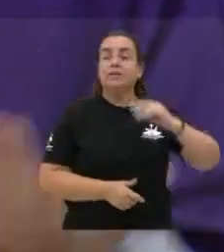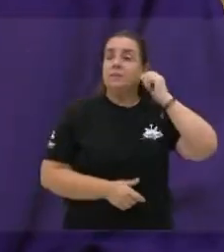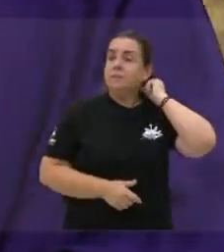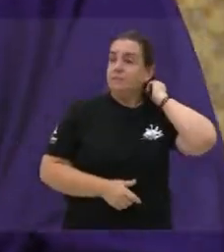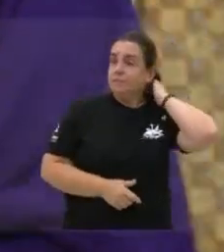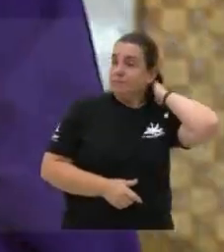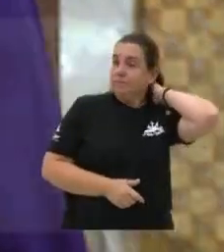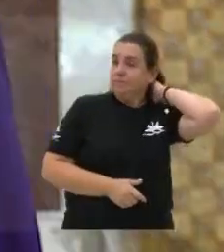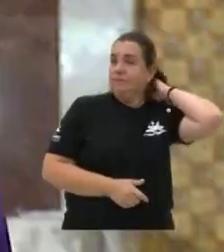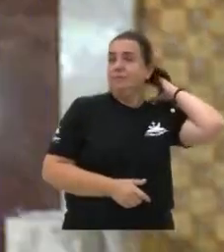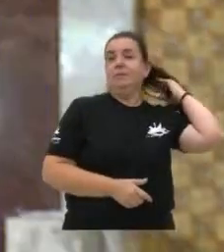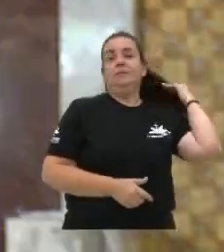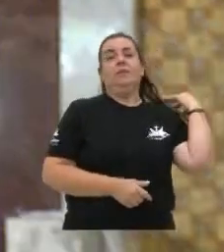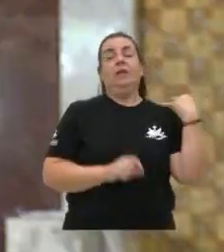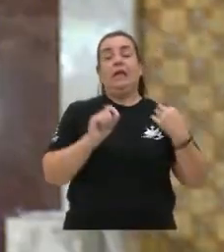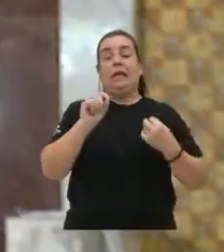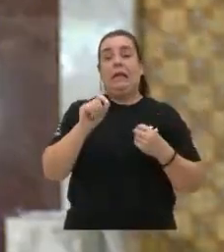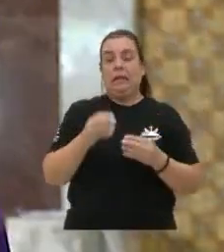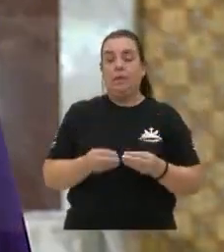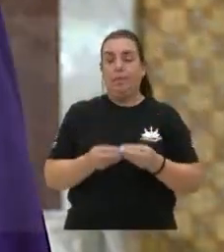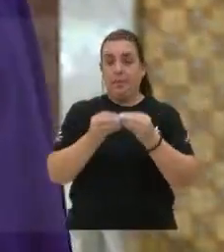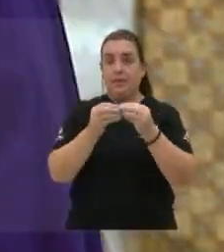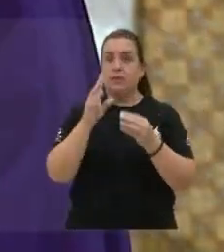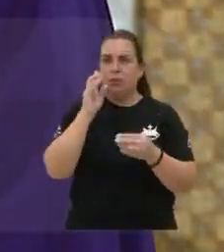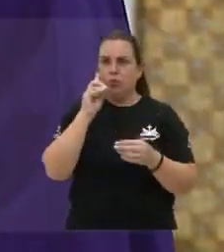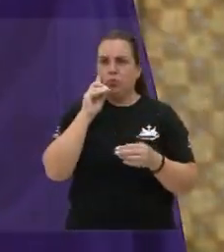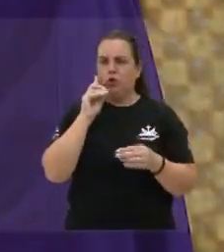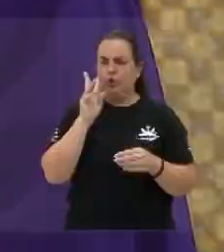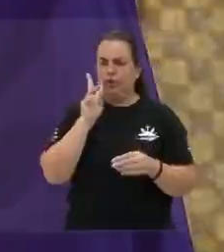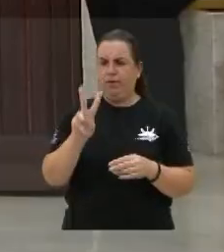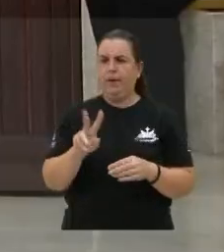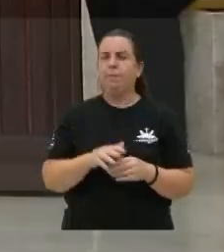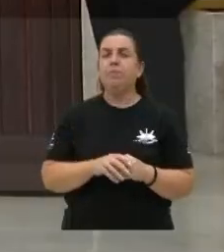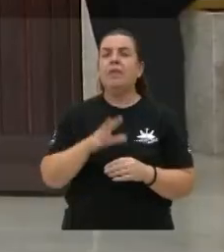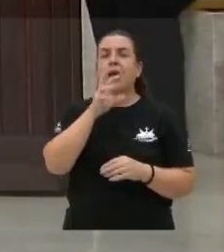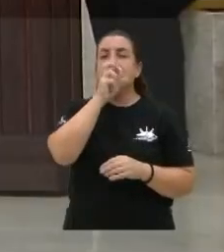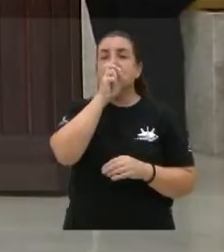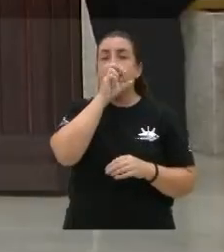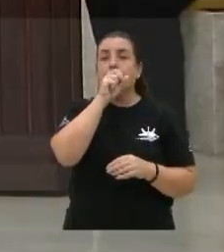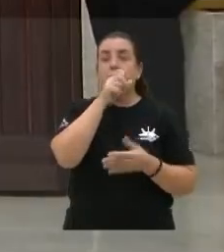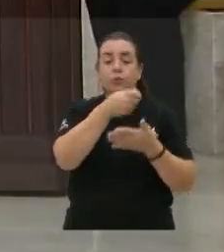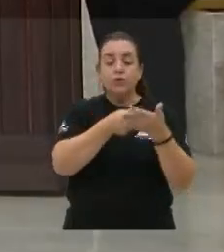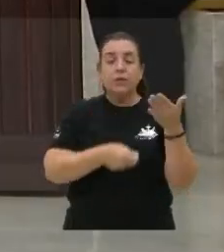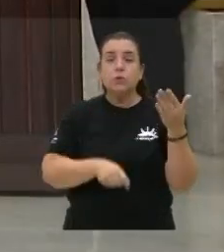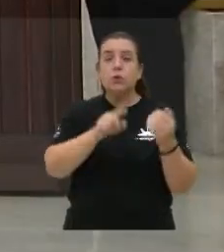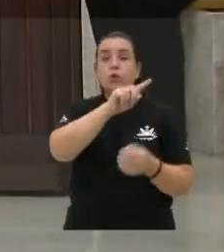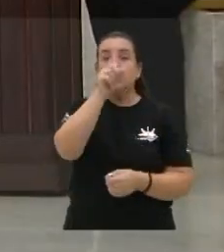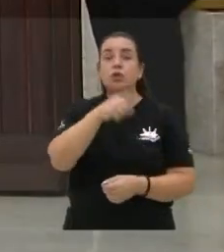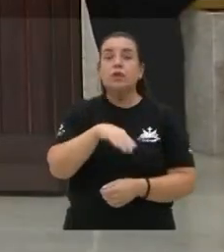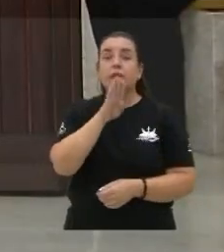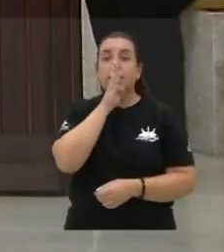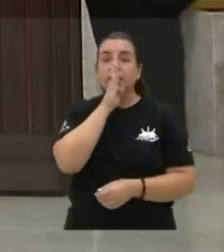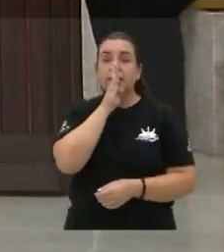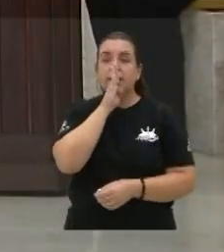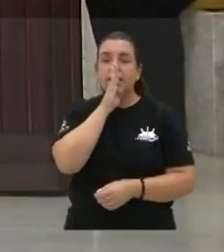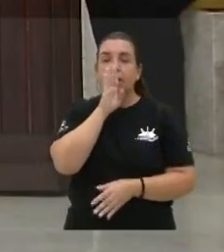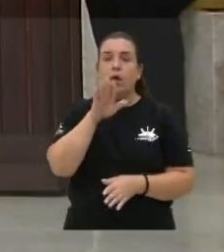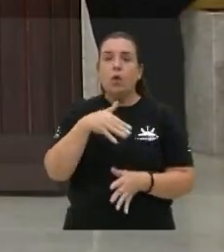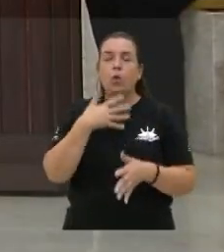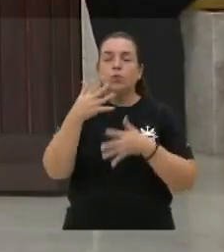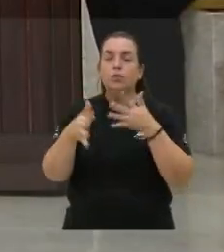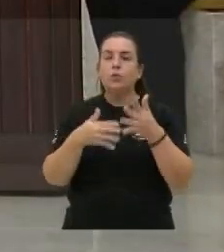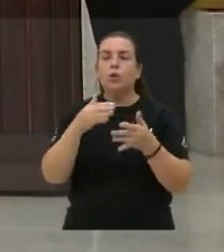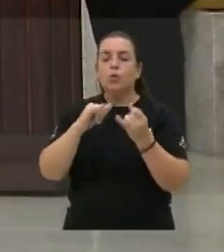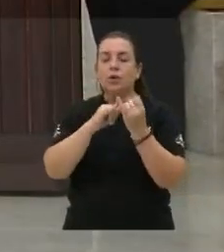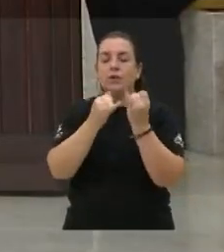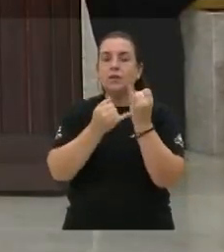você que é de missa diária, no sábado foi o texto de Zacarias, quando falou que